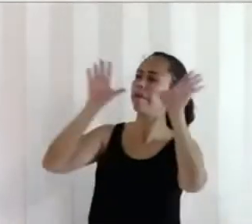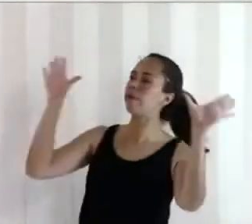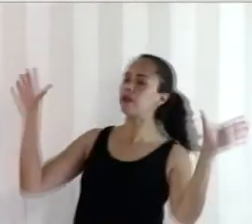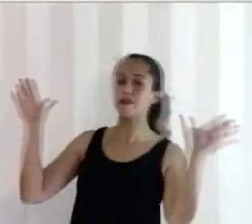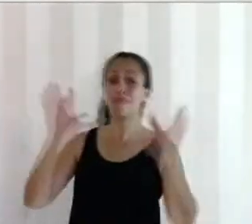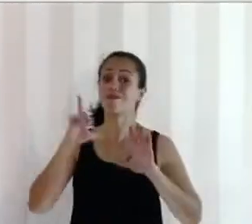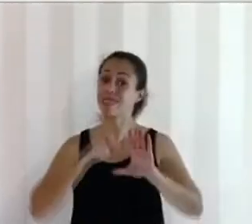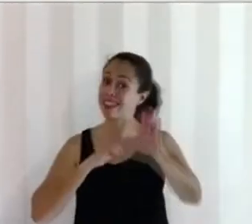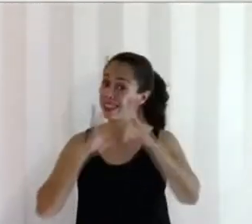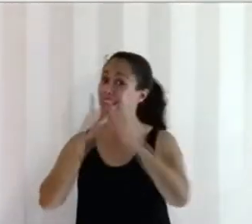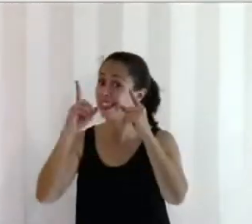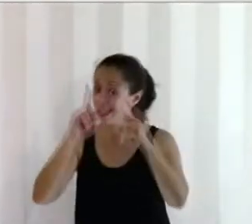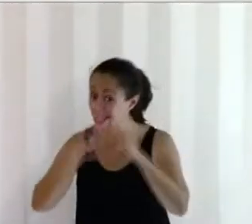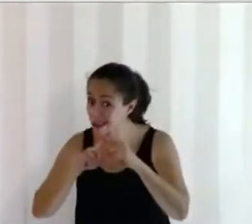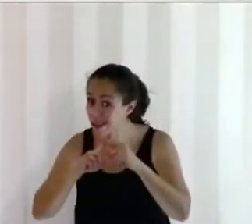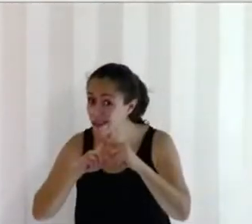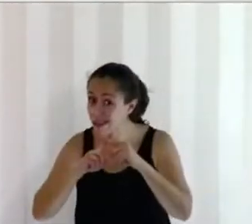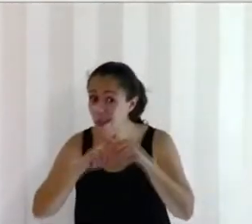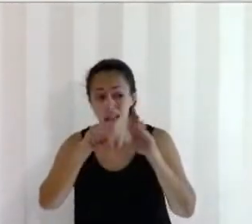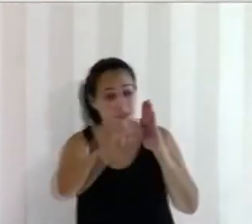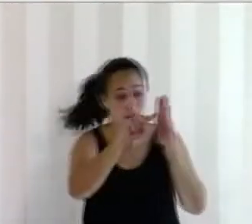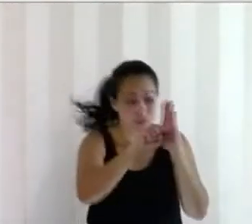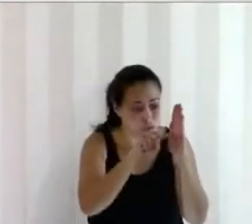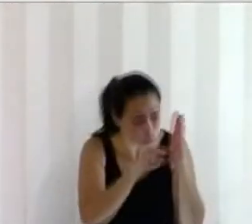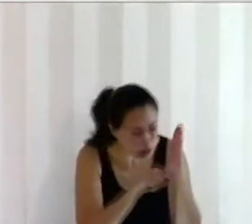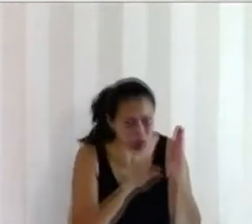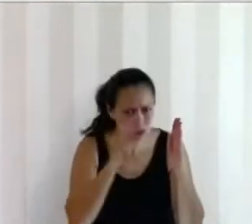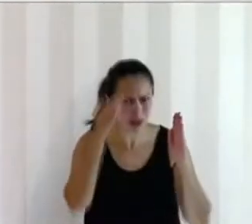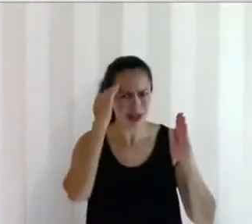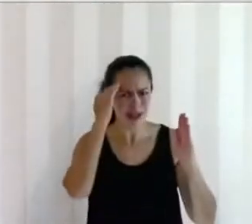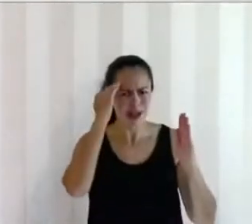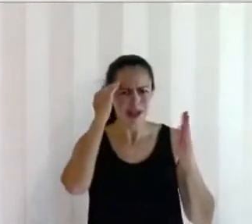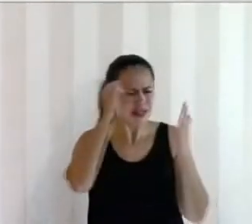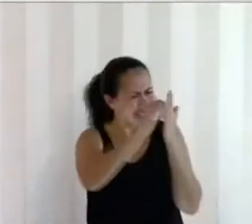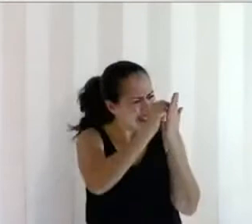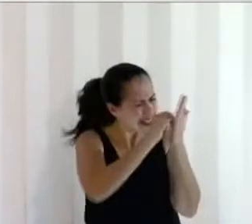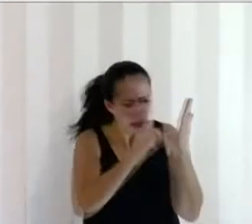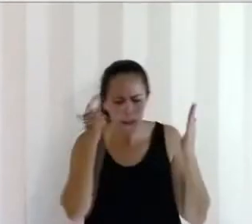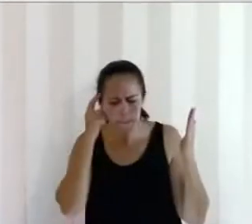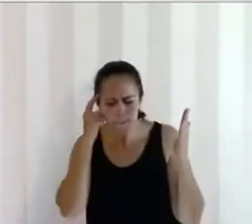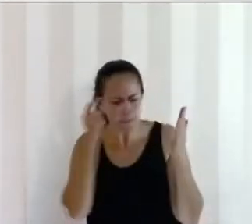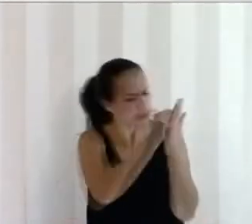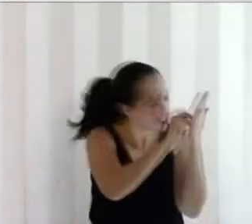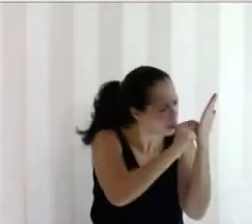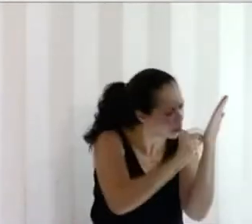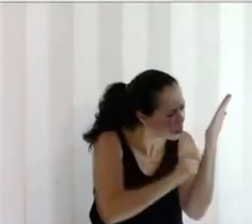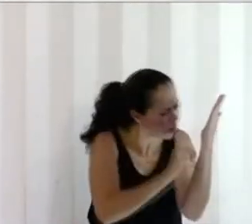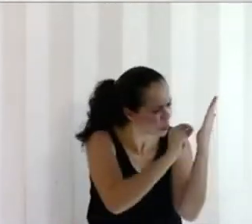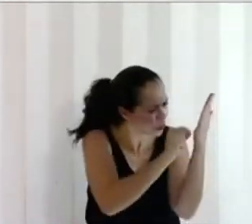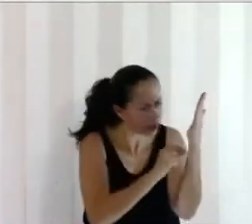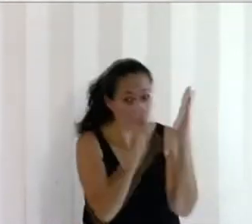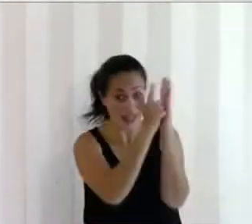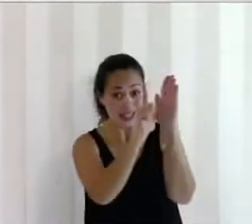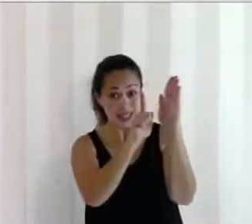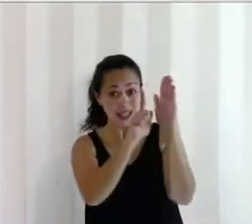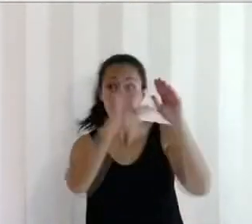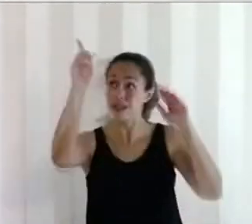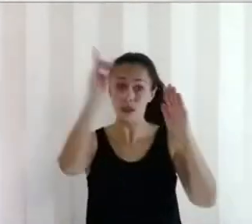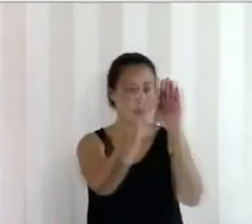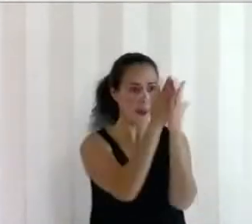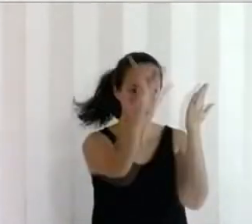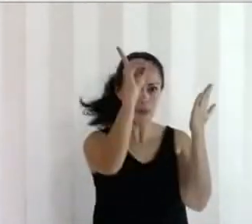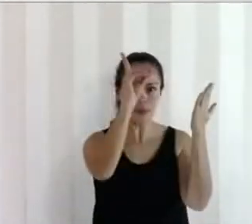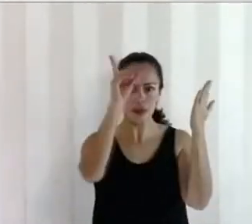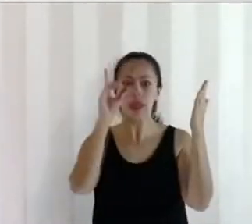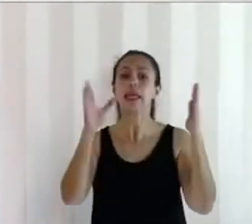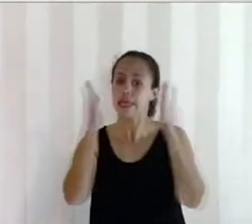até piores do que os Mishnah dos judeus. Porque são regras implementadas porque alguém gosta daquele